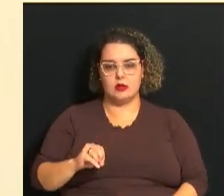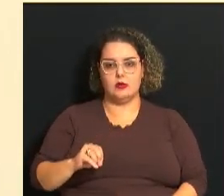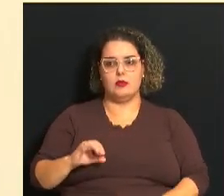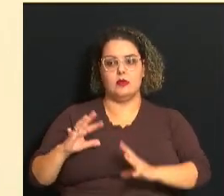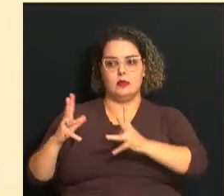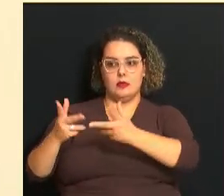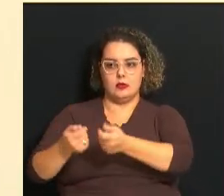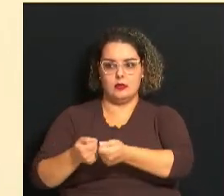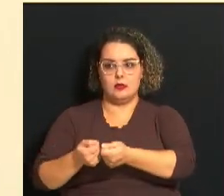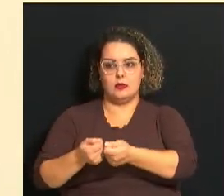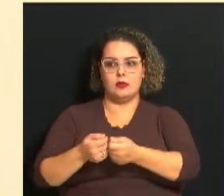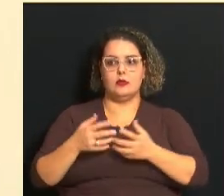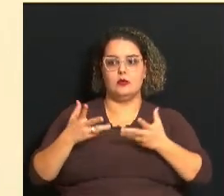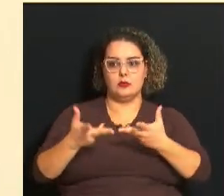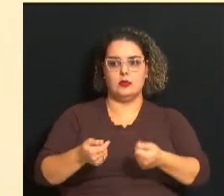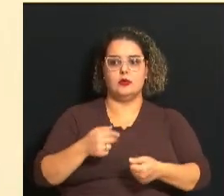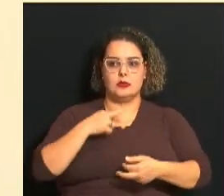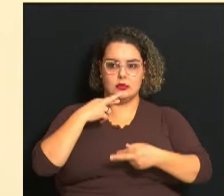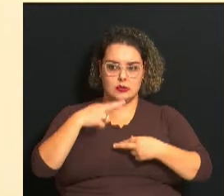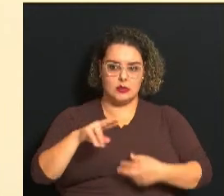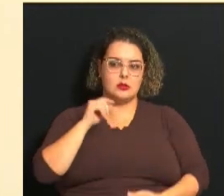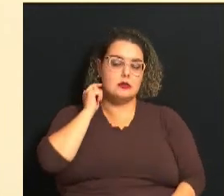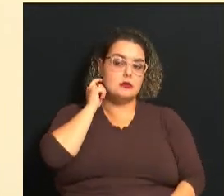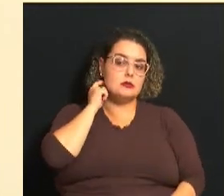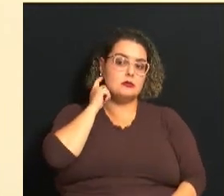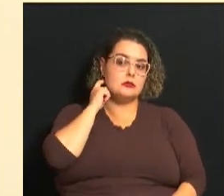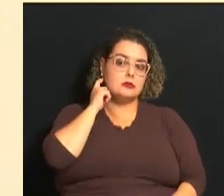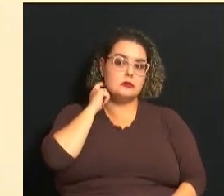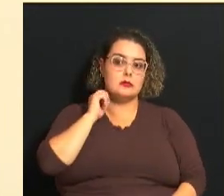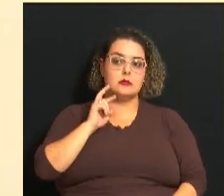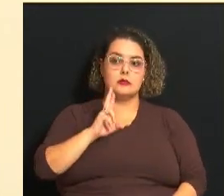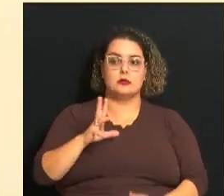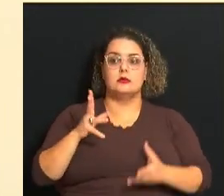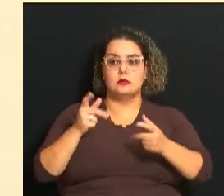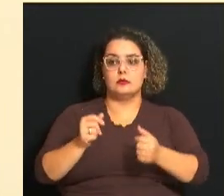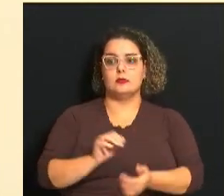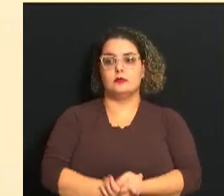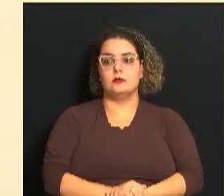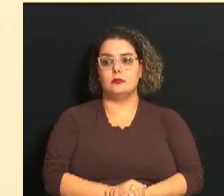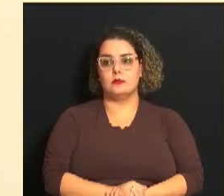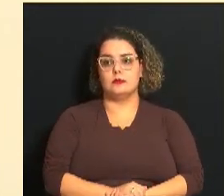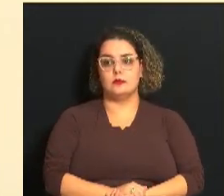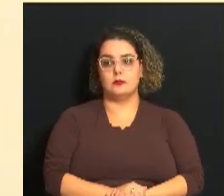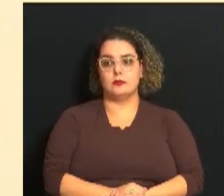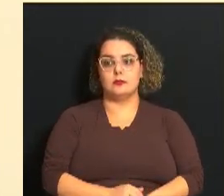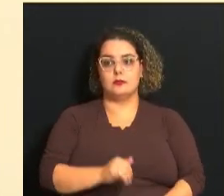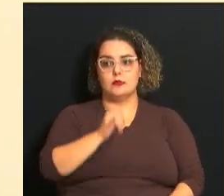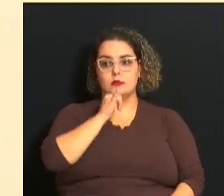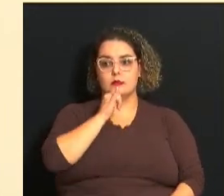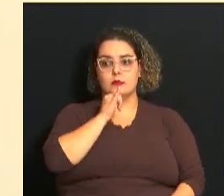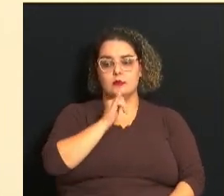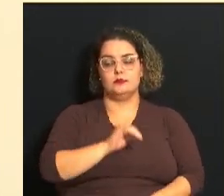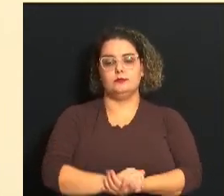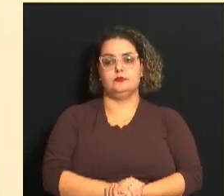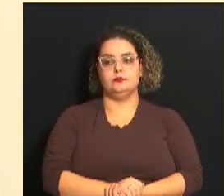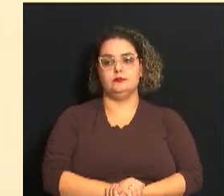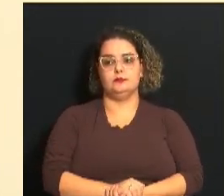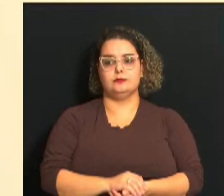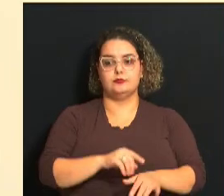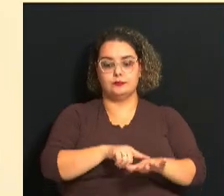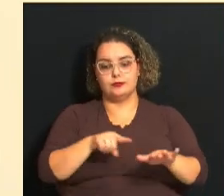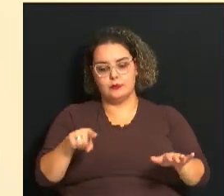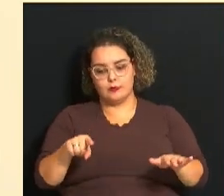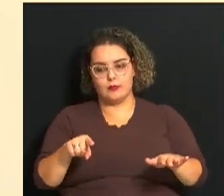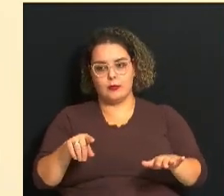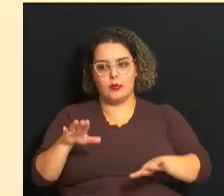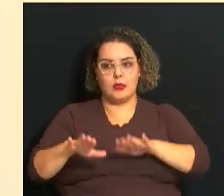meio as nossas respostas porque assim a gente aproveita já a última vez só por exemplo aí vem uma exceção que talvez seja